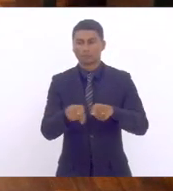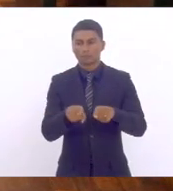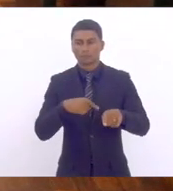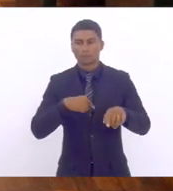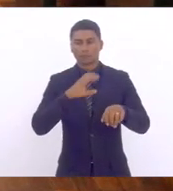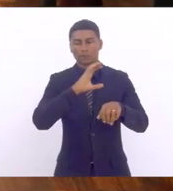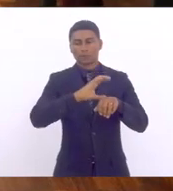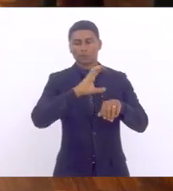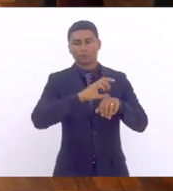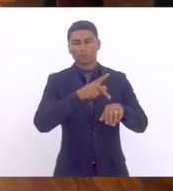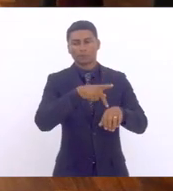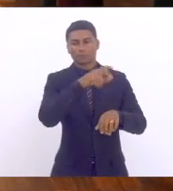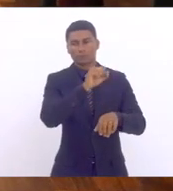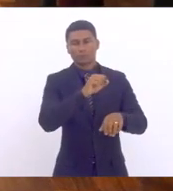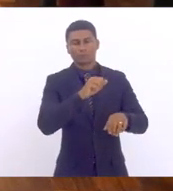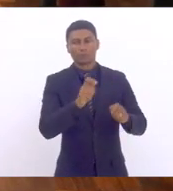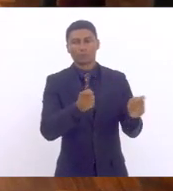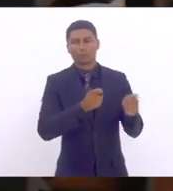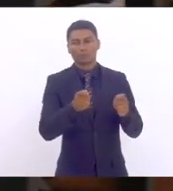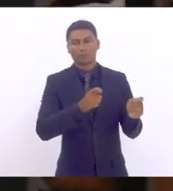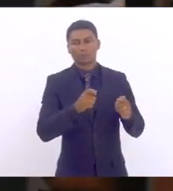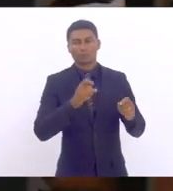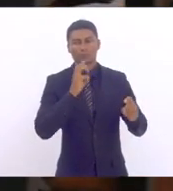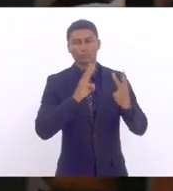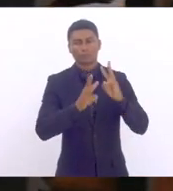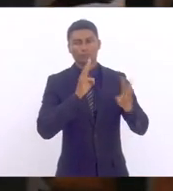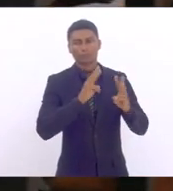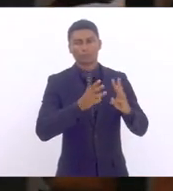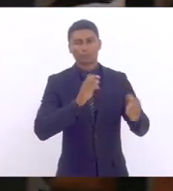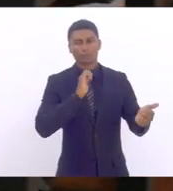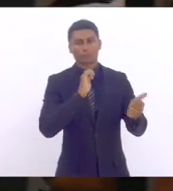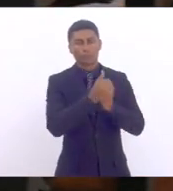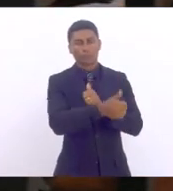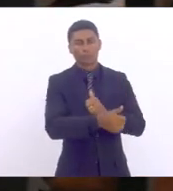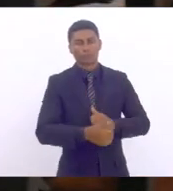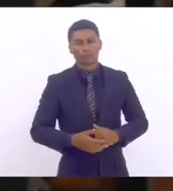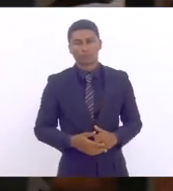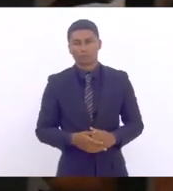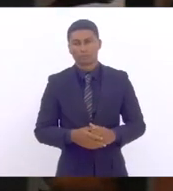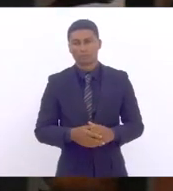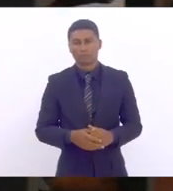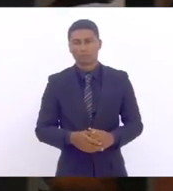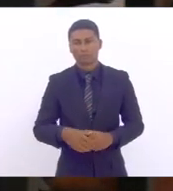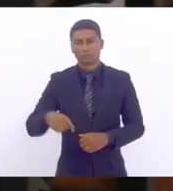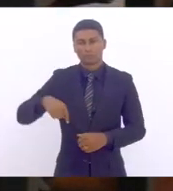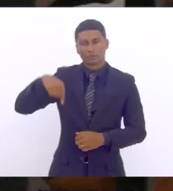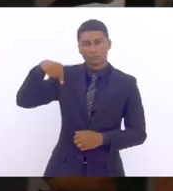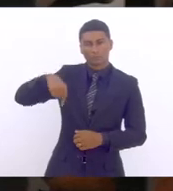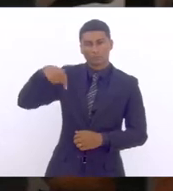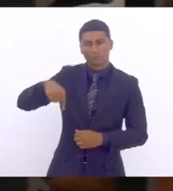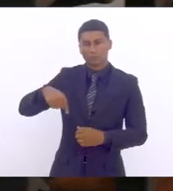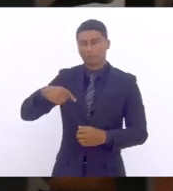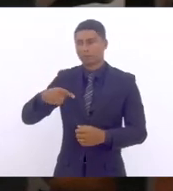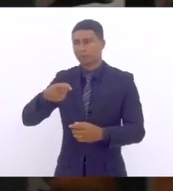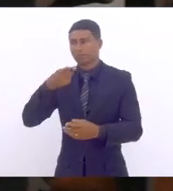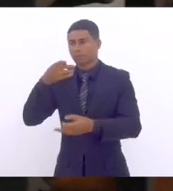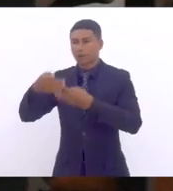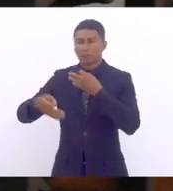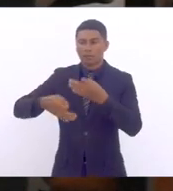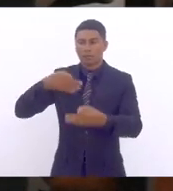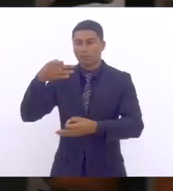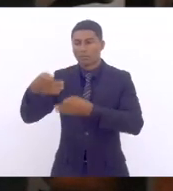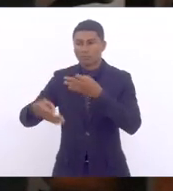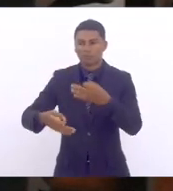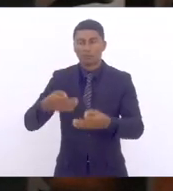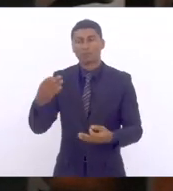de pós-graduação em administração e marketing esportivo. Muito foi comentado aqui, né, sobre a necessidade de